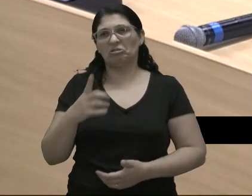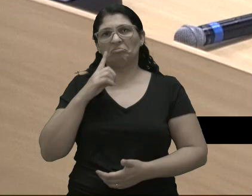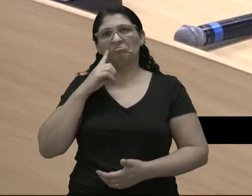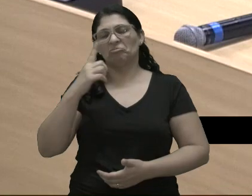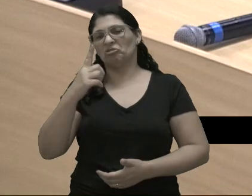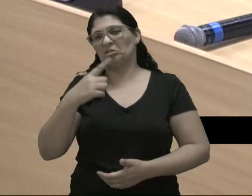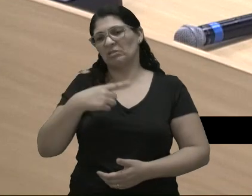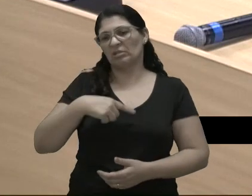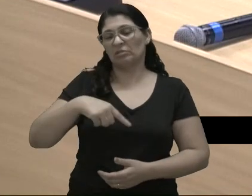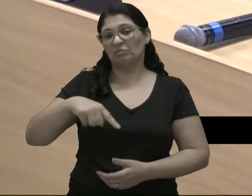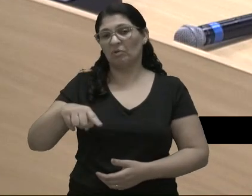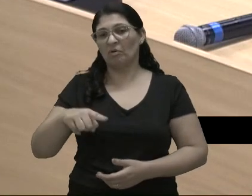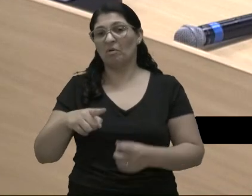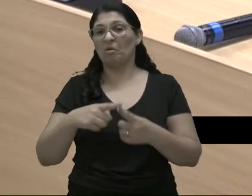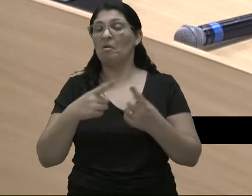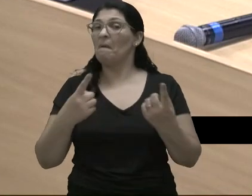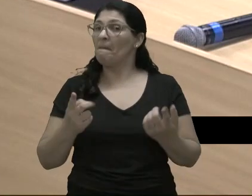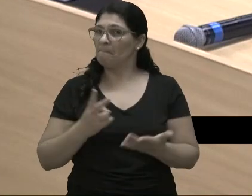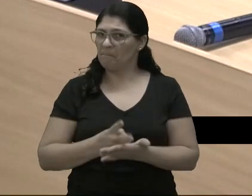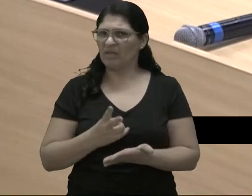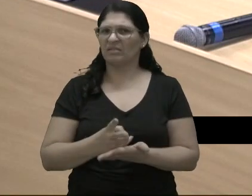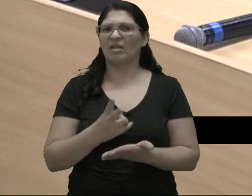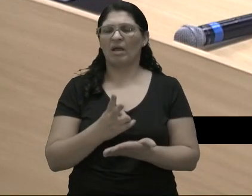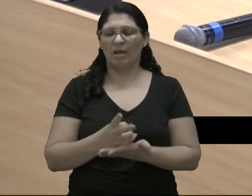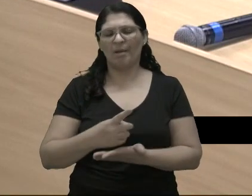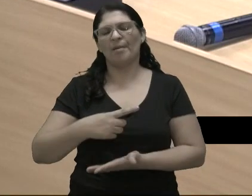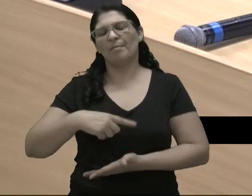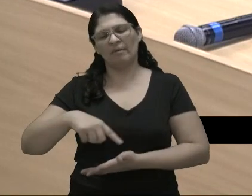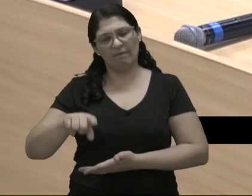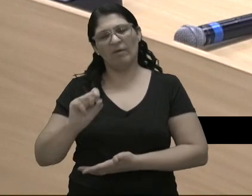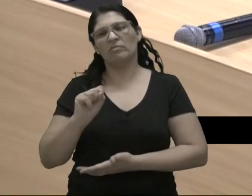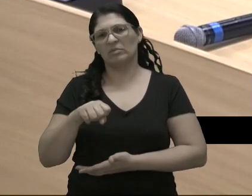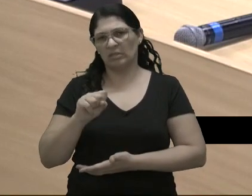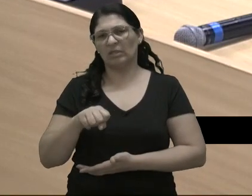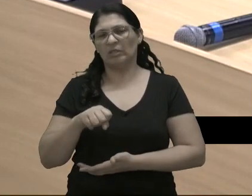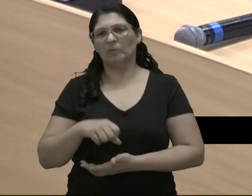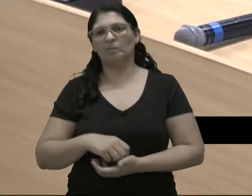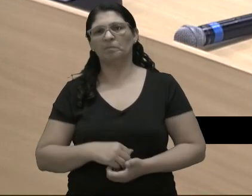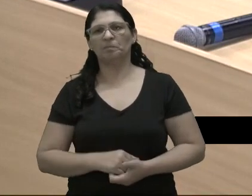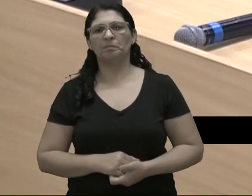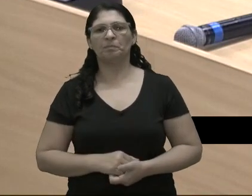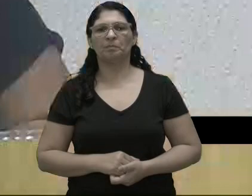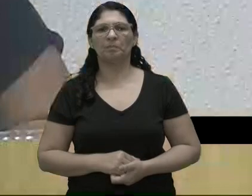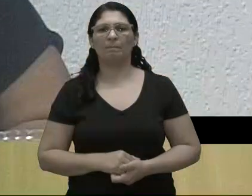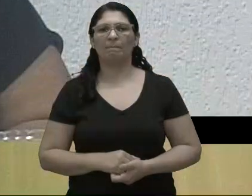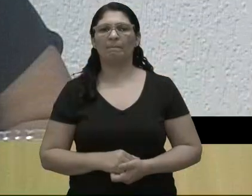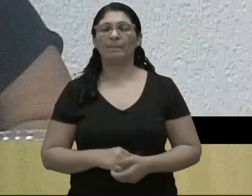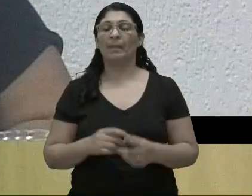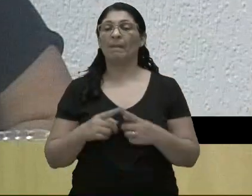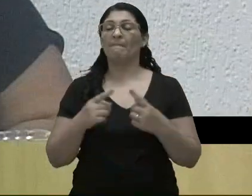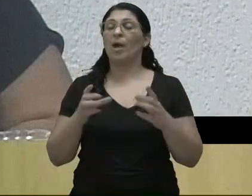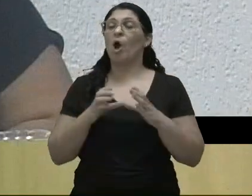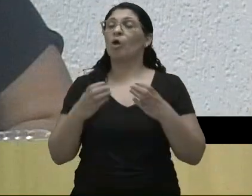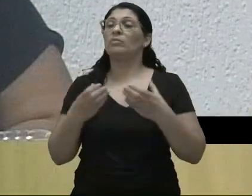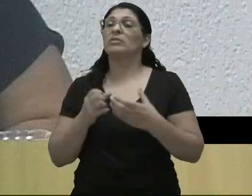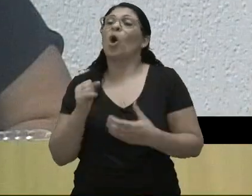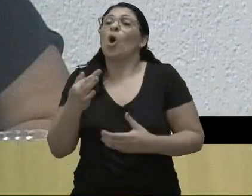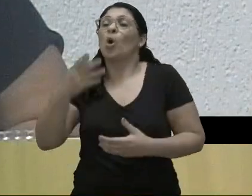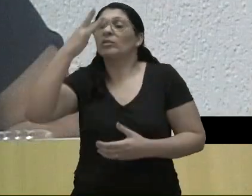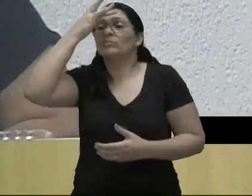passado desde o início, mas sempre eles passaram sim. Tá, mas a comissão, quantas pessoas?